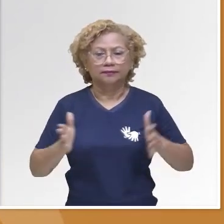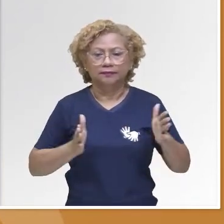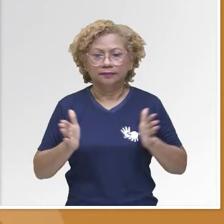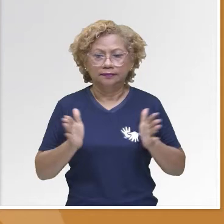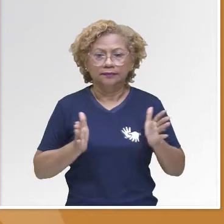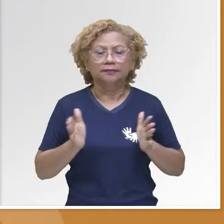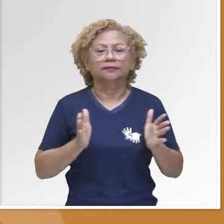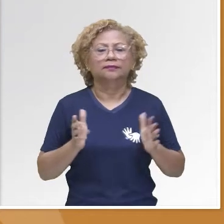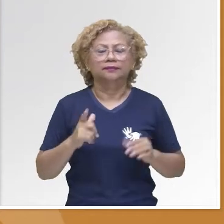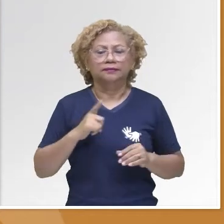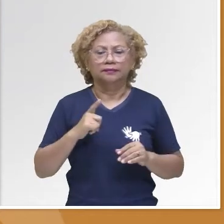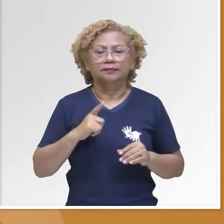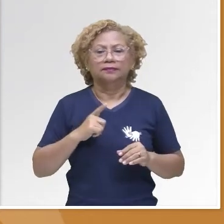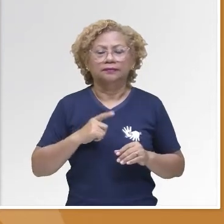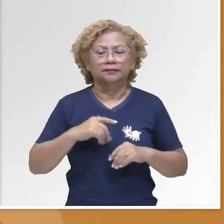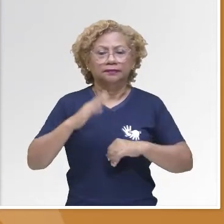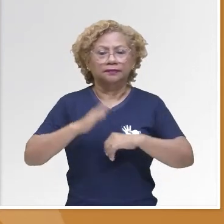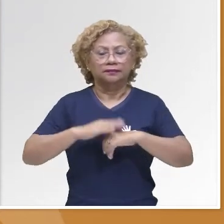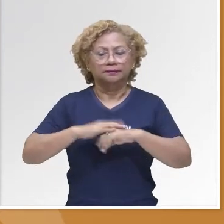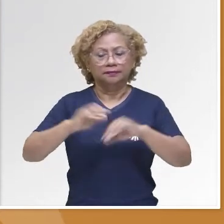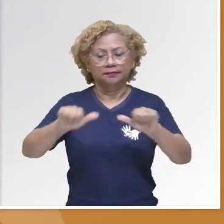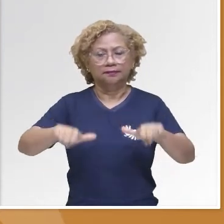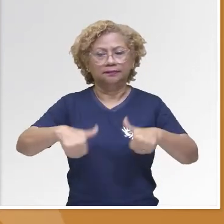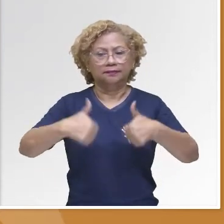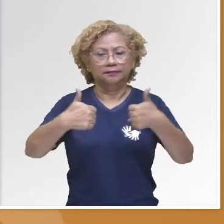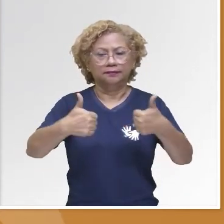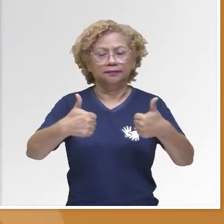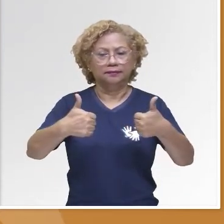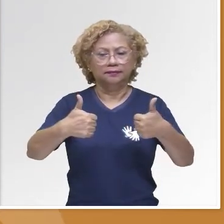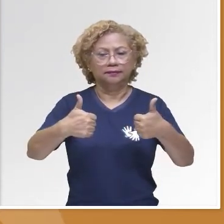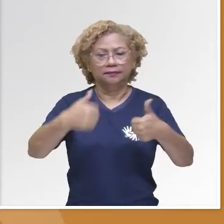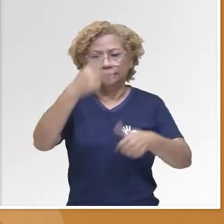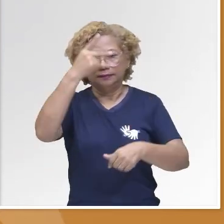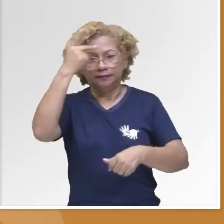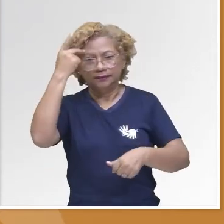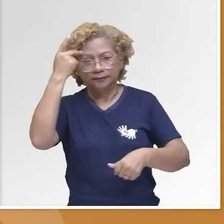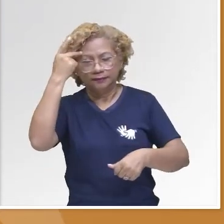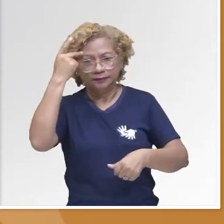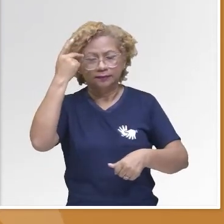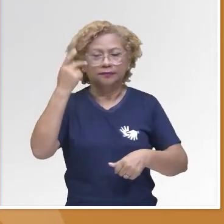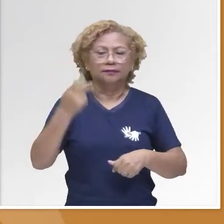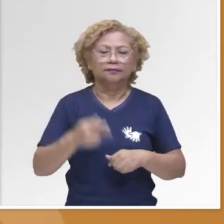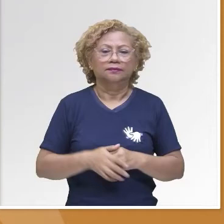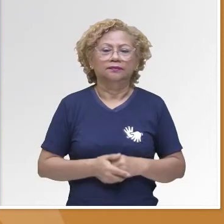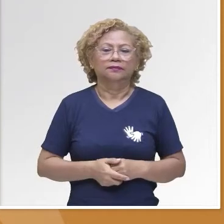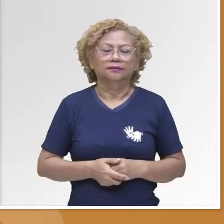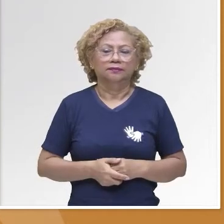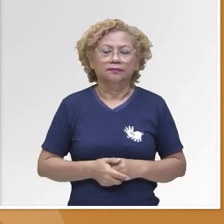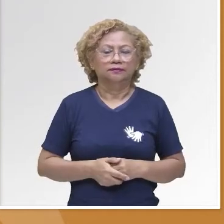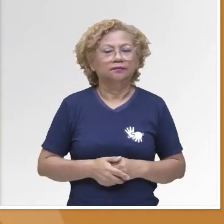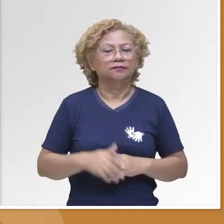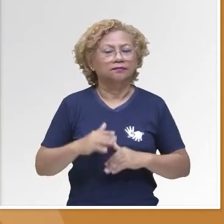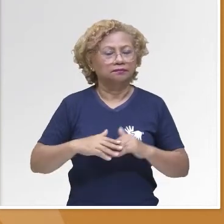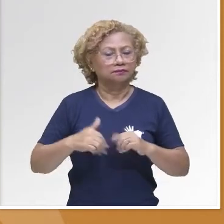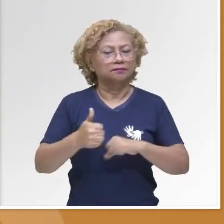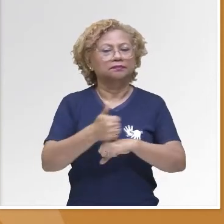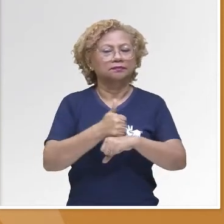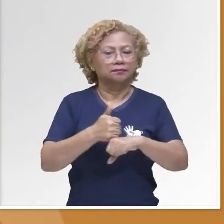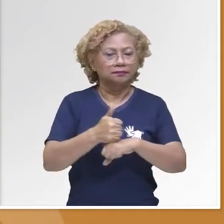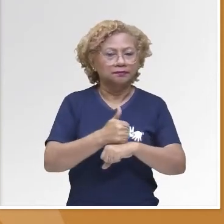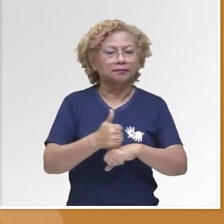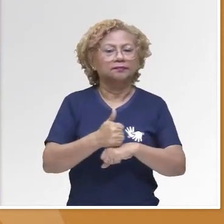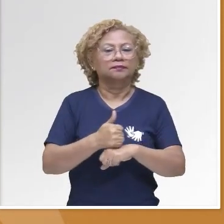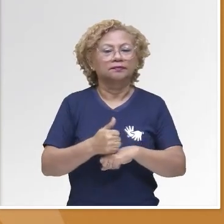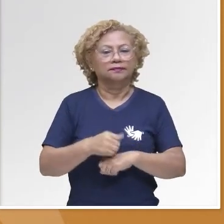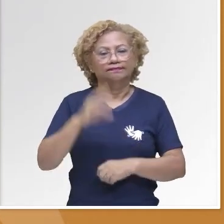uma qualificação da mão de obra. Por quê? Porque se há um melhoramento aí no sistema